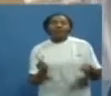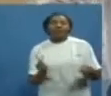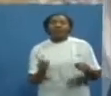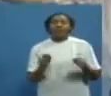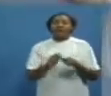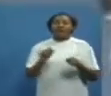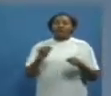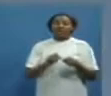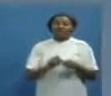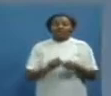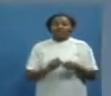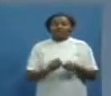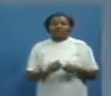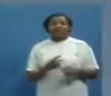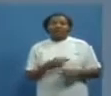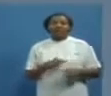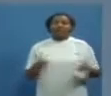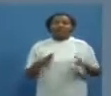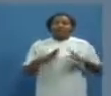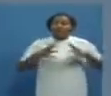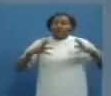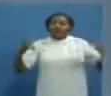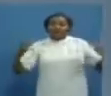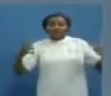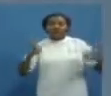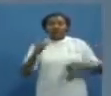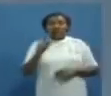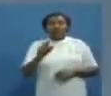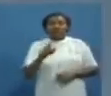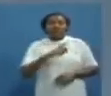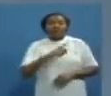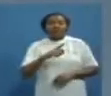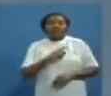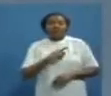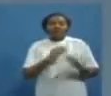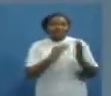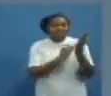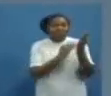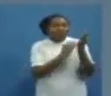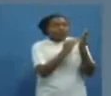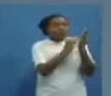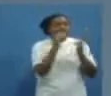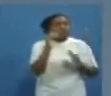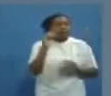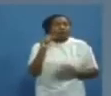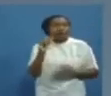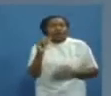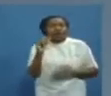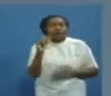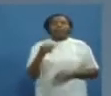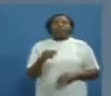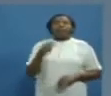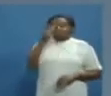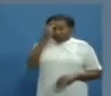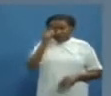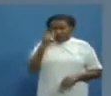e diga uma coisa você se você tem um projetinho pequenininho para sua